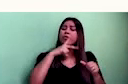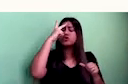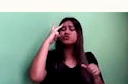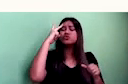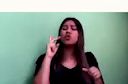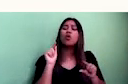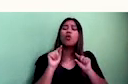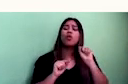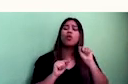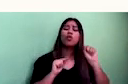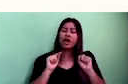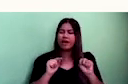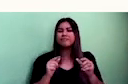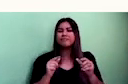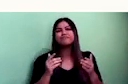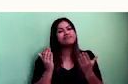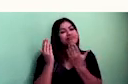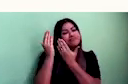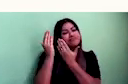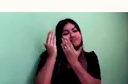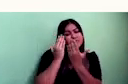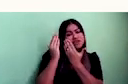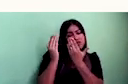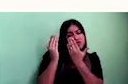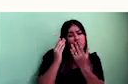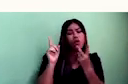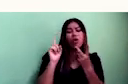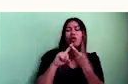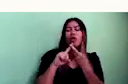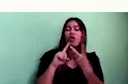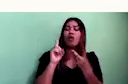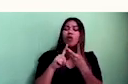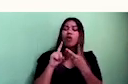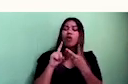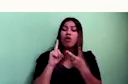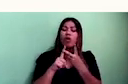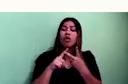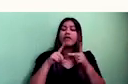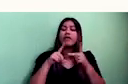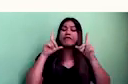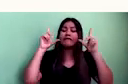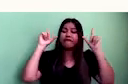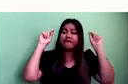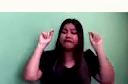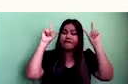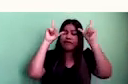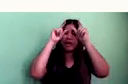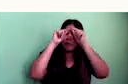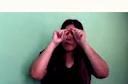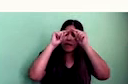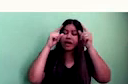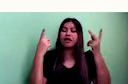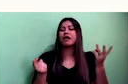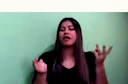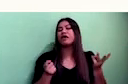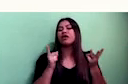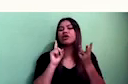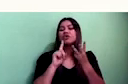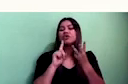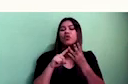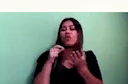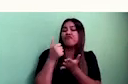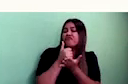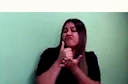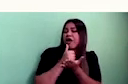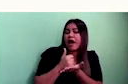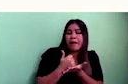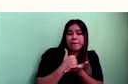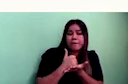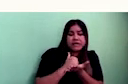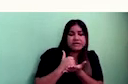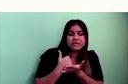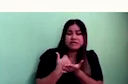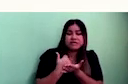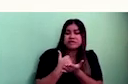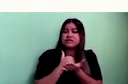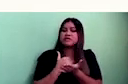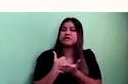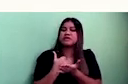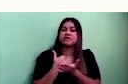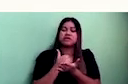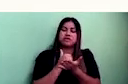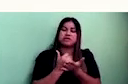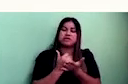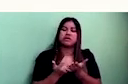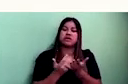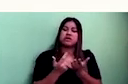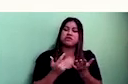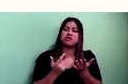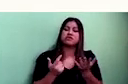tem médico que indica o paciente para um terapeuta, né? Então, assim, farmacêutico também indica passar com